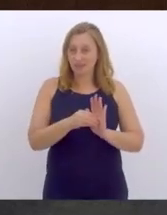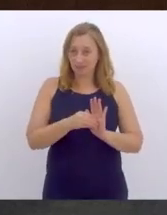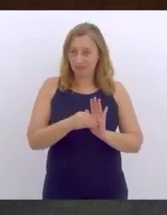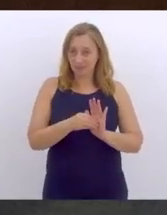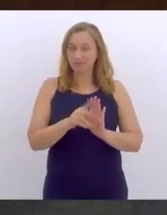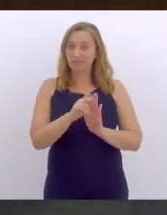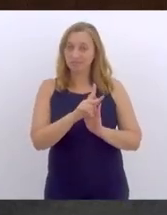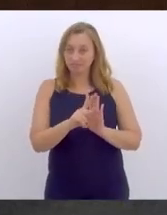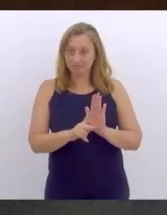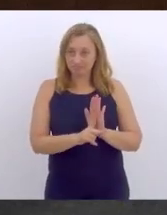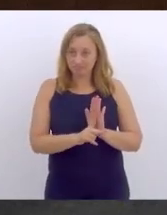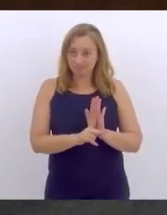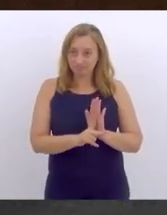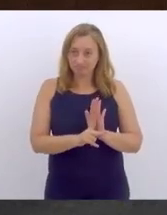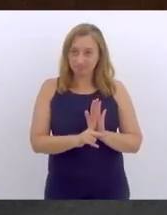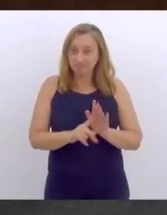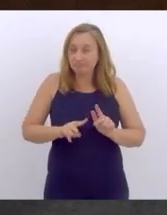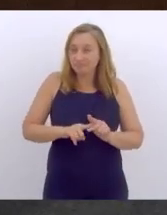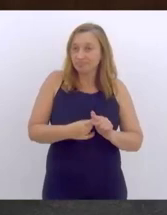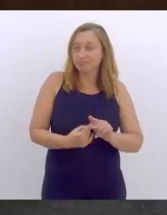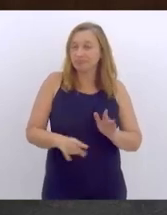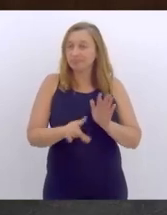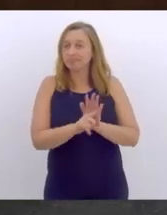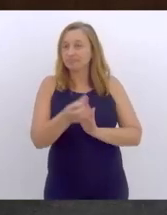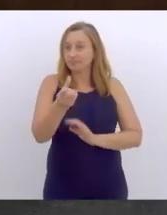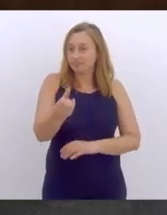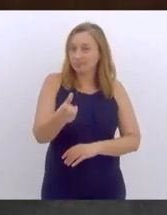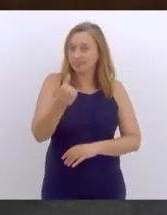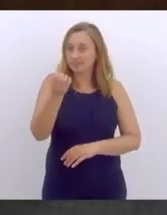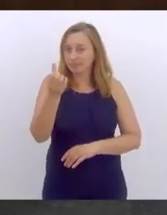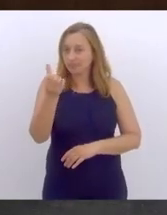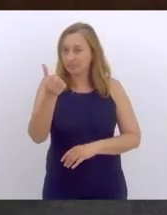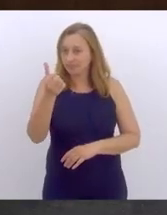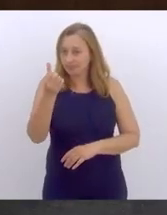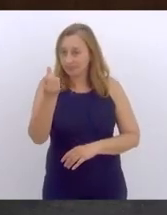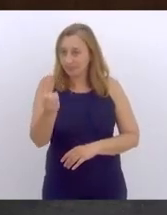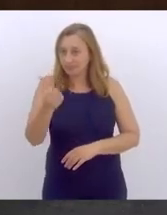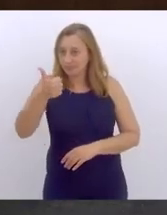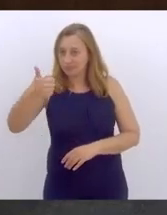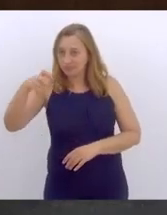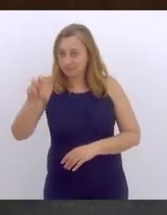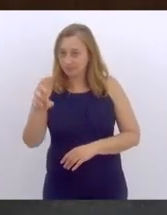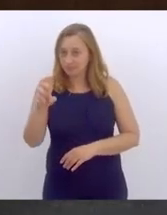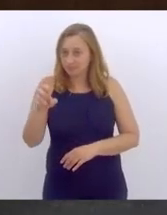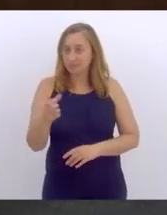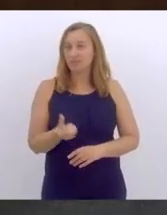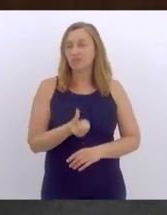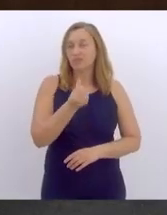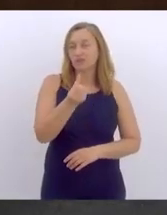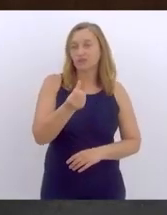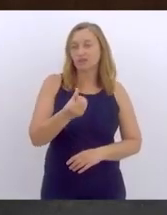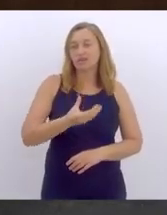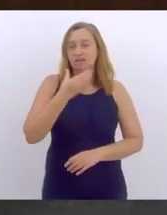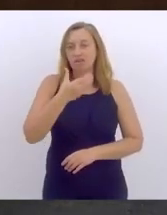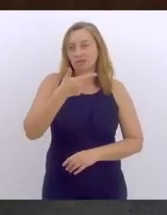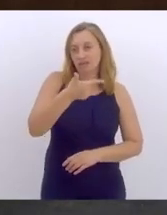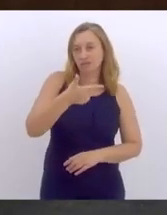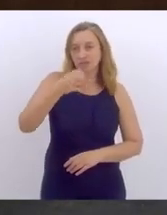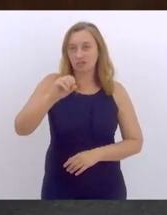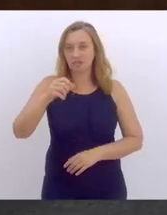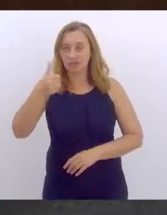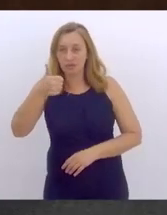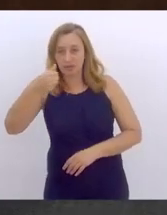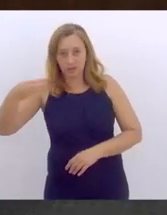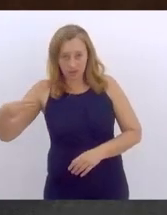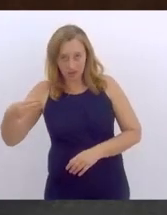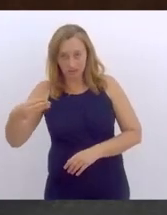presente projeto altera a Lei 6.615, de 6 de dezembro de